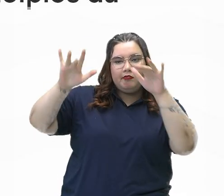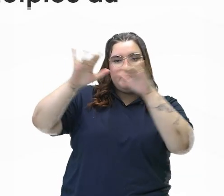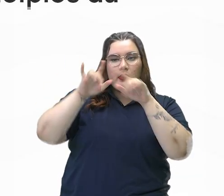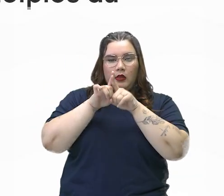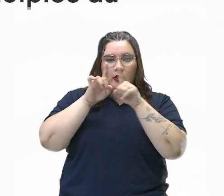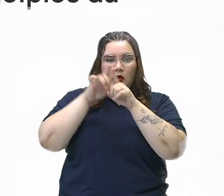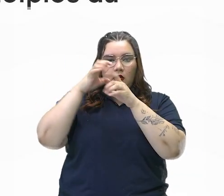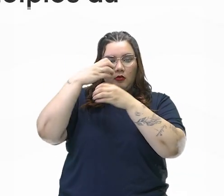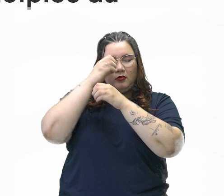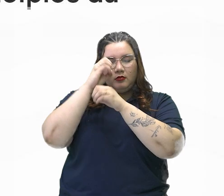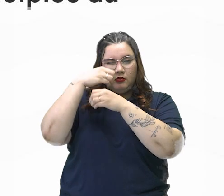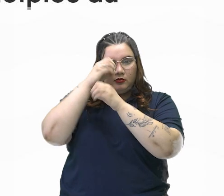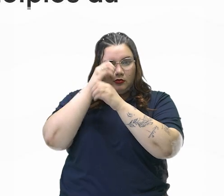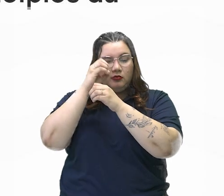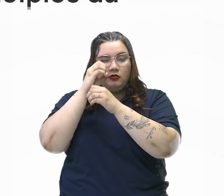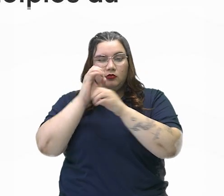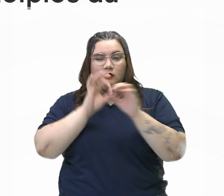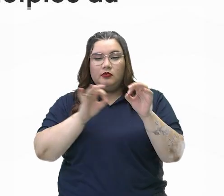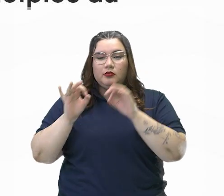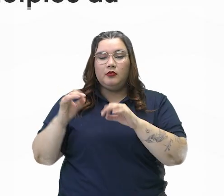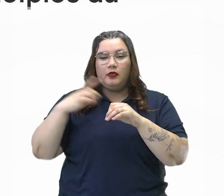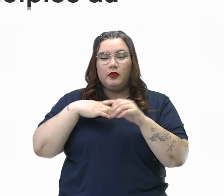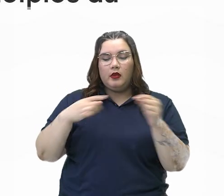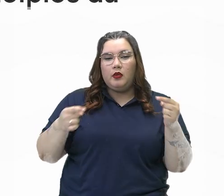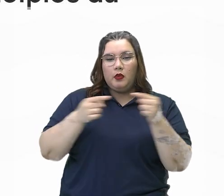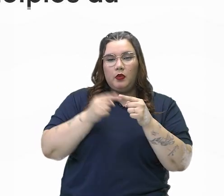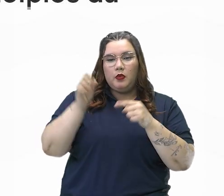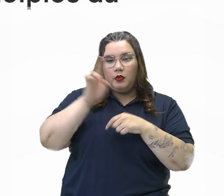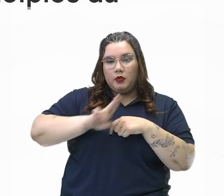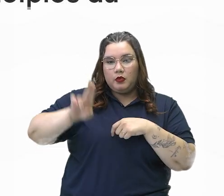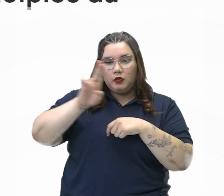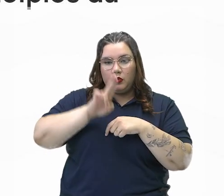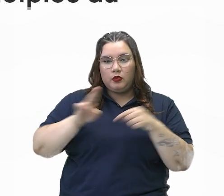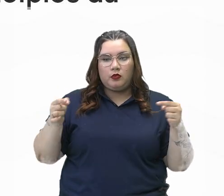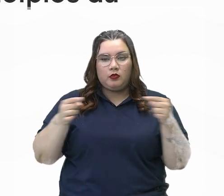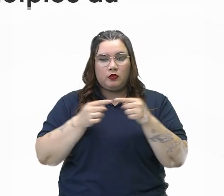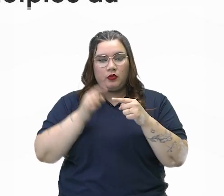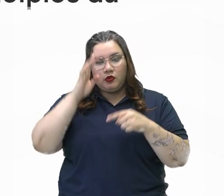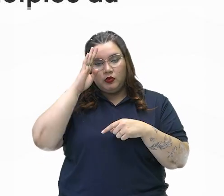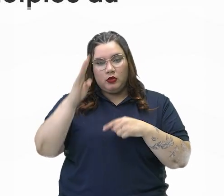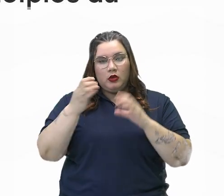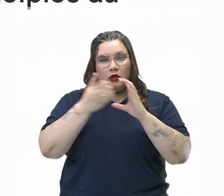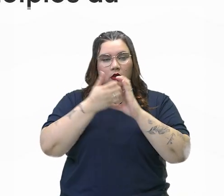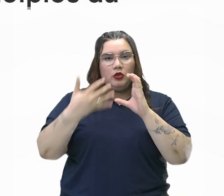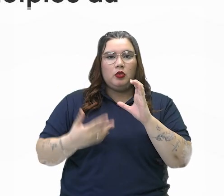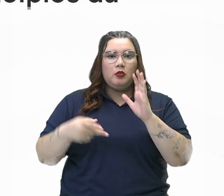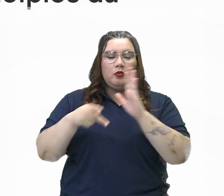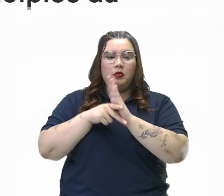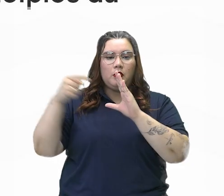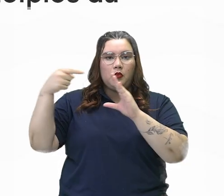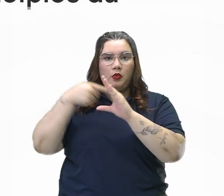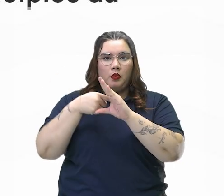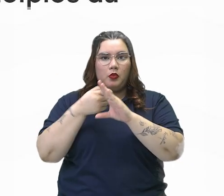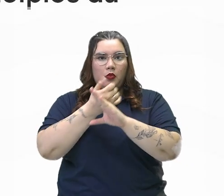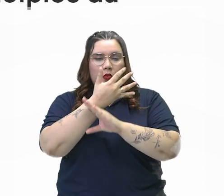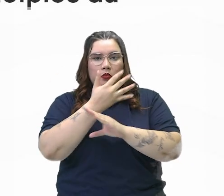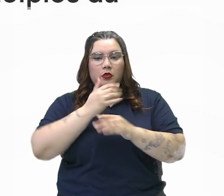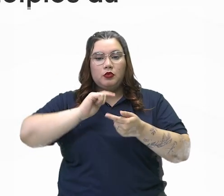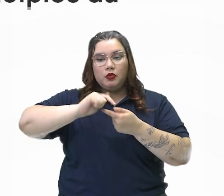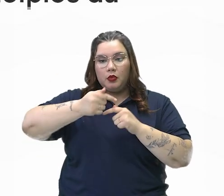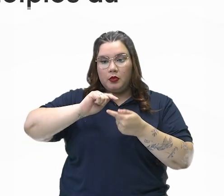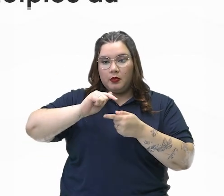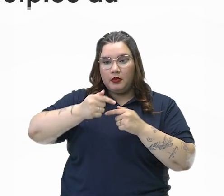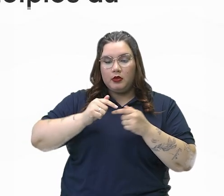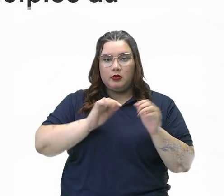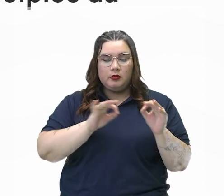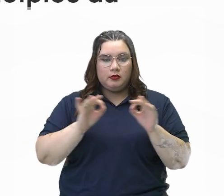microscópios, funciona com aplicações diretas dos princípios da óptica geométrica,